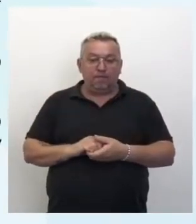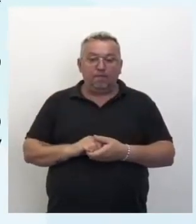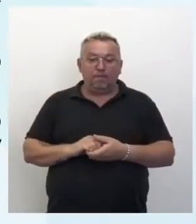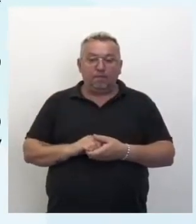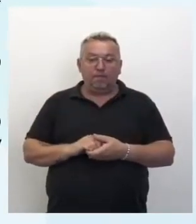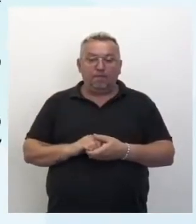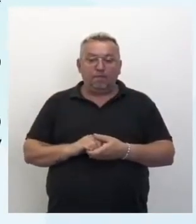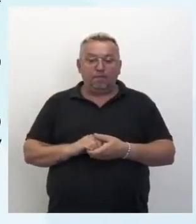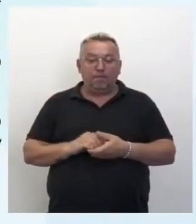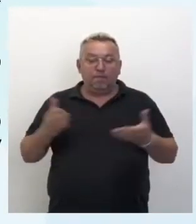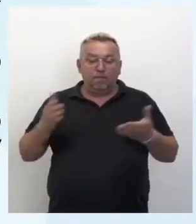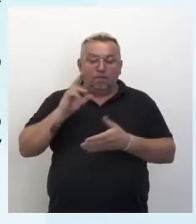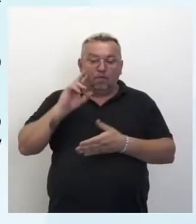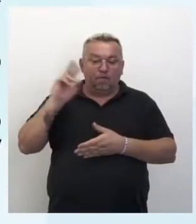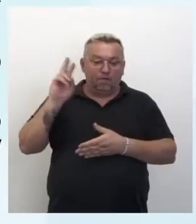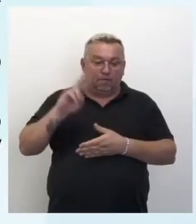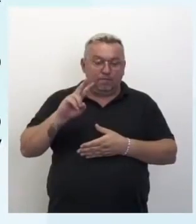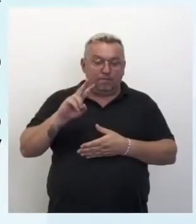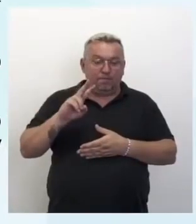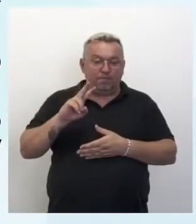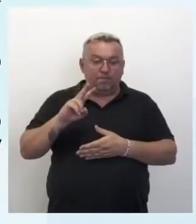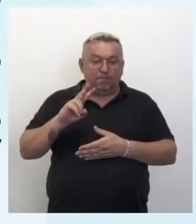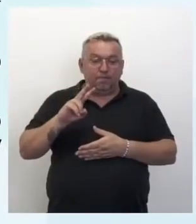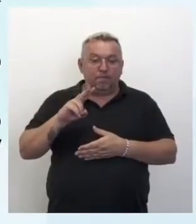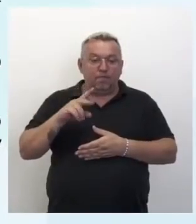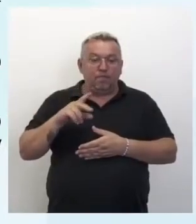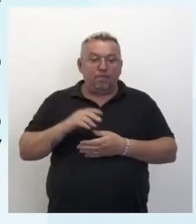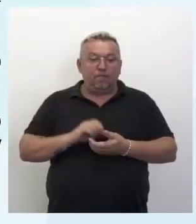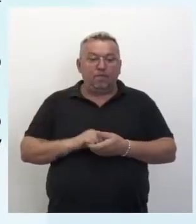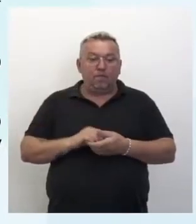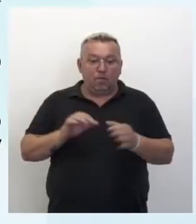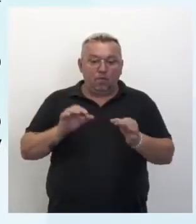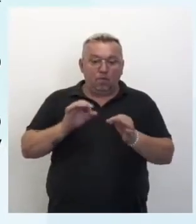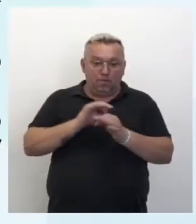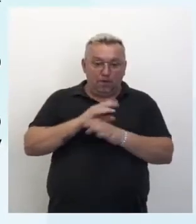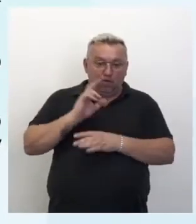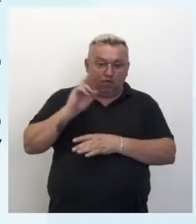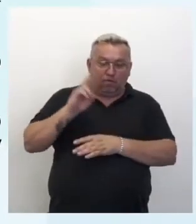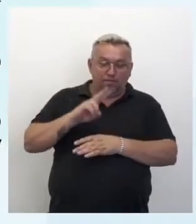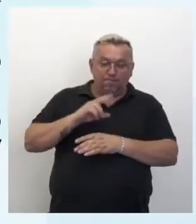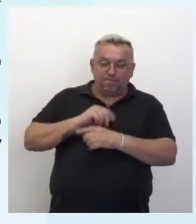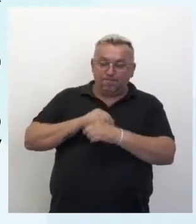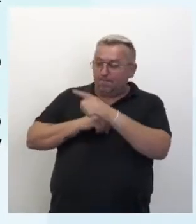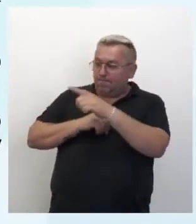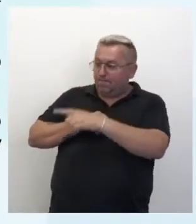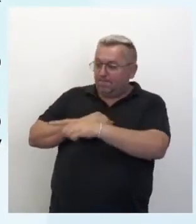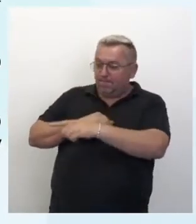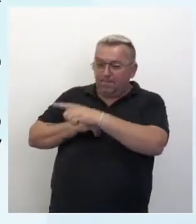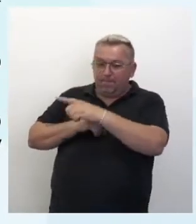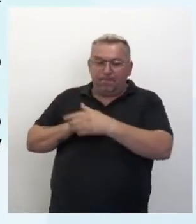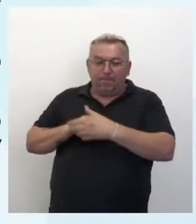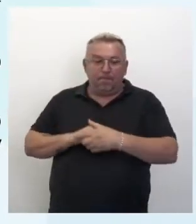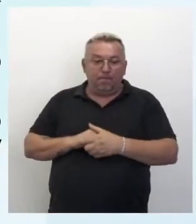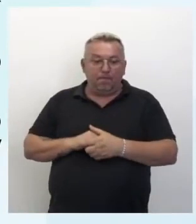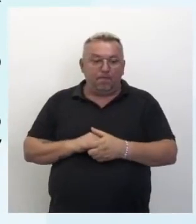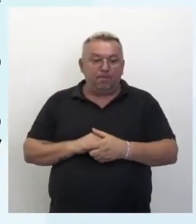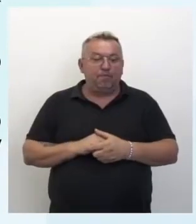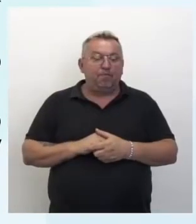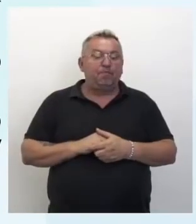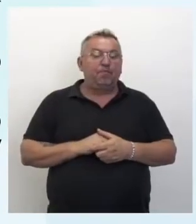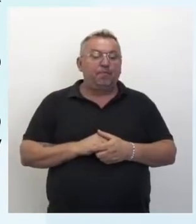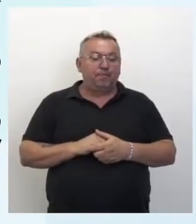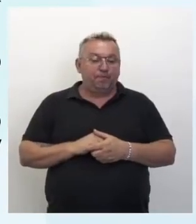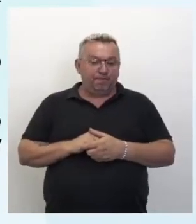bem. Então, olha só. Complete the sentence with words from the box. A parte você pode traduzir, João. Completar as sentenças